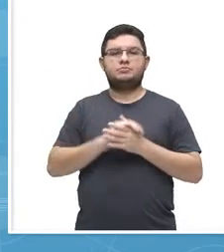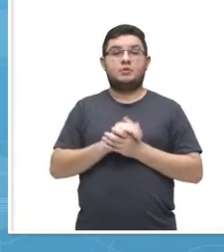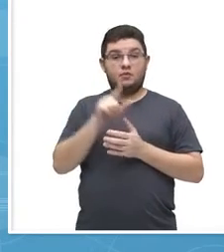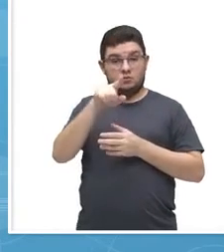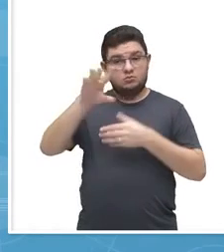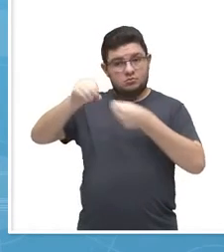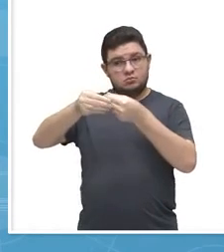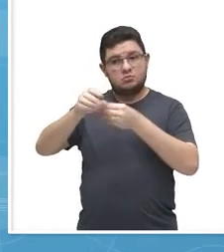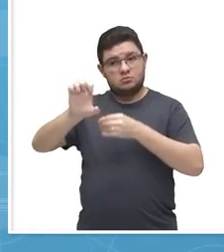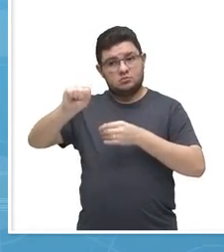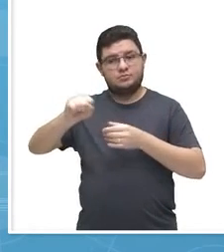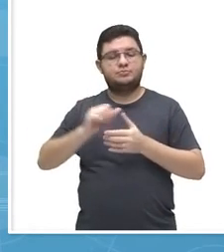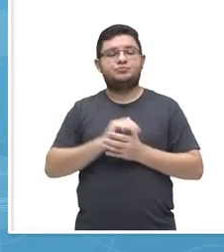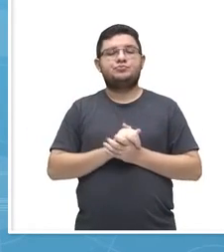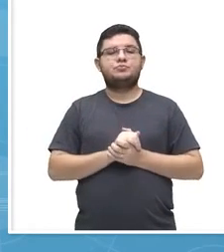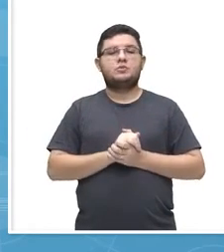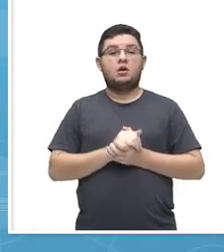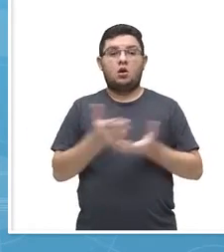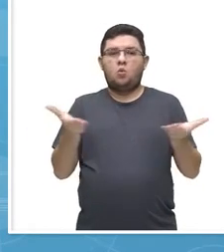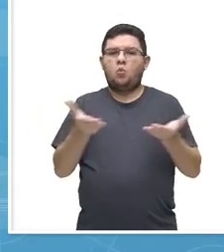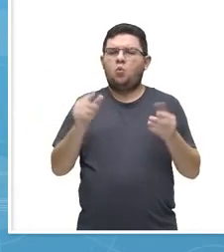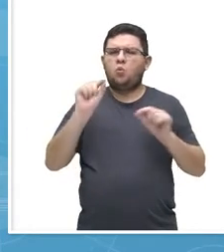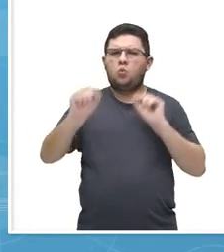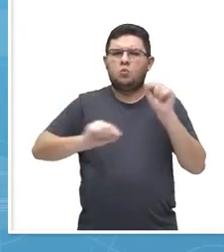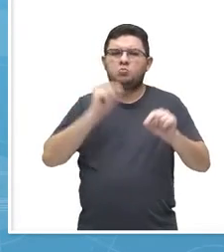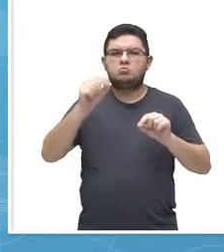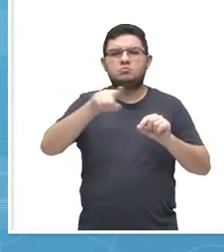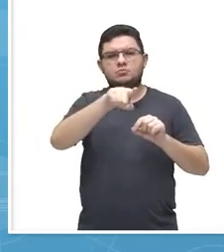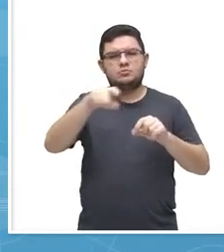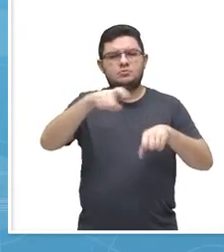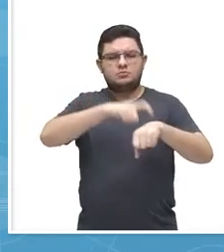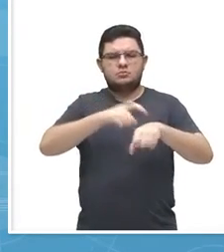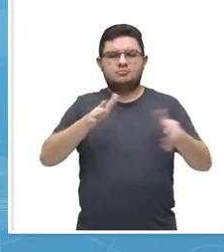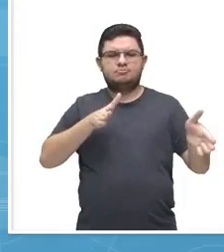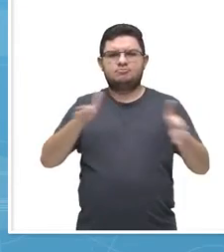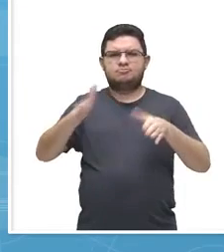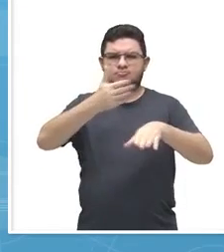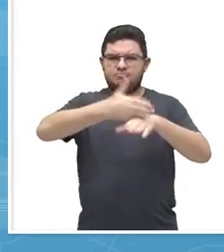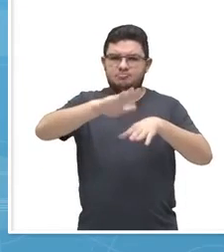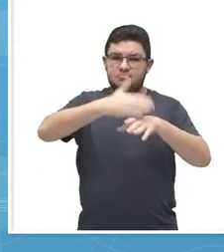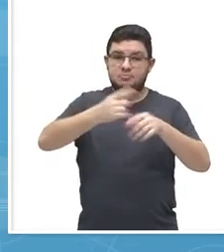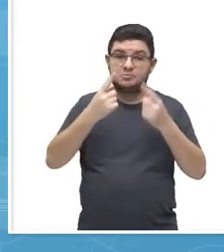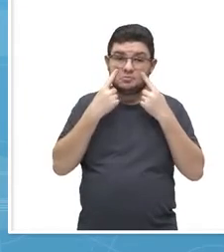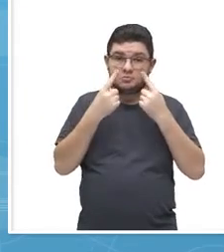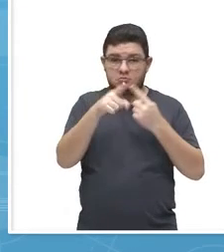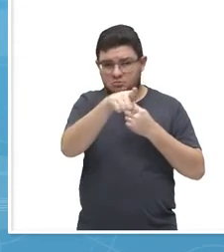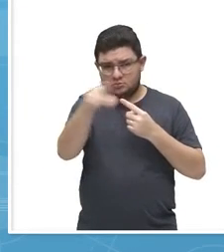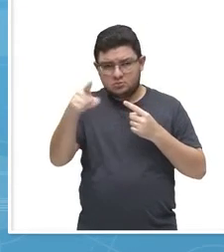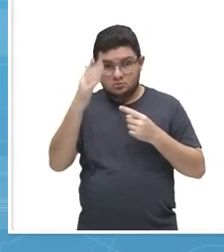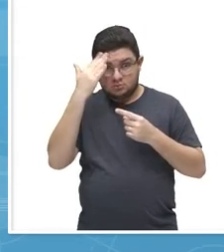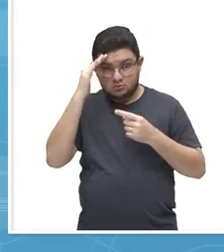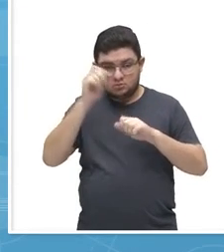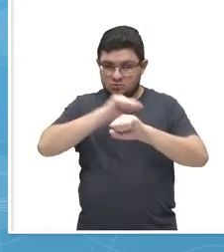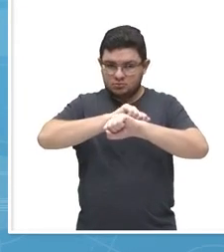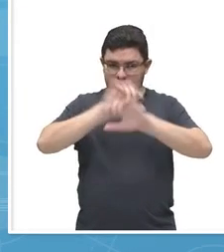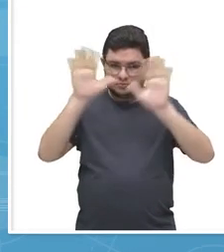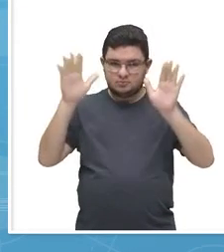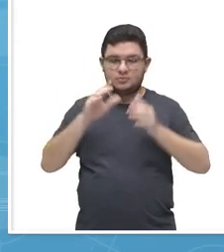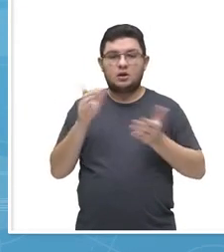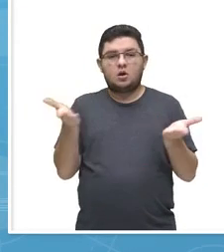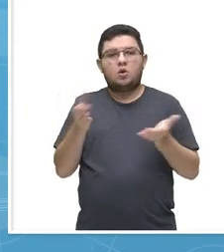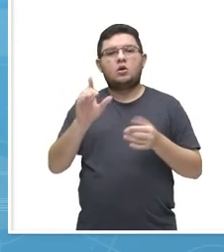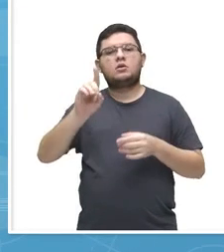Tudo bem? E agora vamos exercitar um pouco. Vamos ver se vocês compreenderam bem o nosso assunto de hoje. Vamos para a nossa